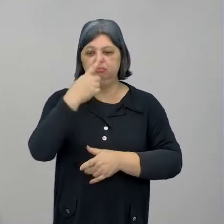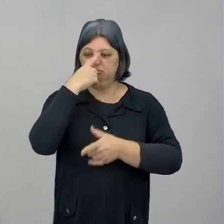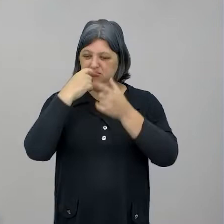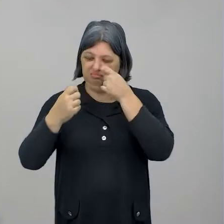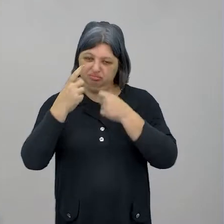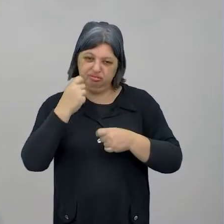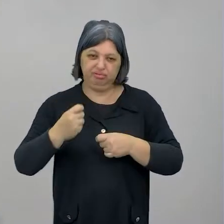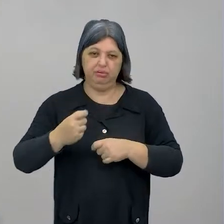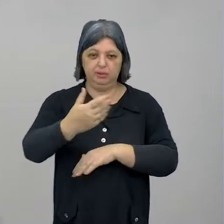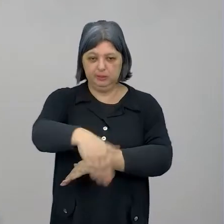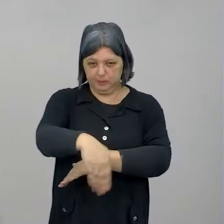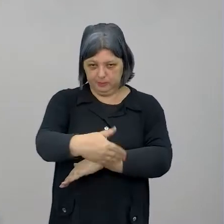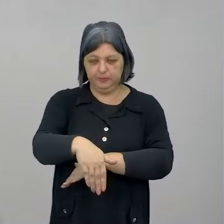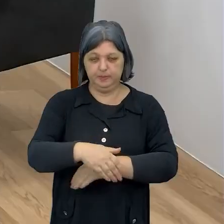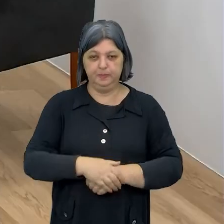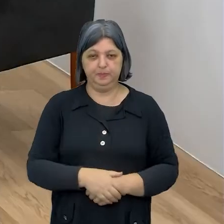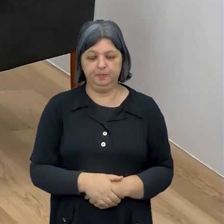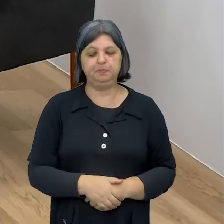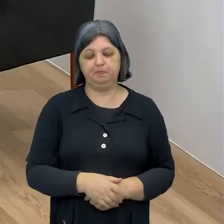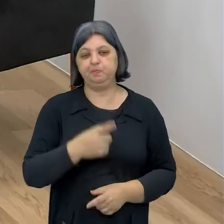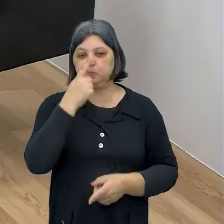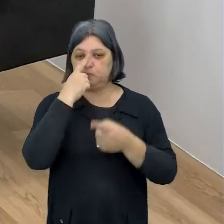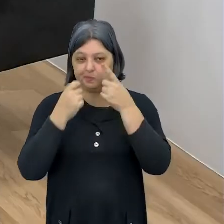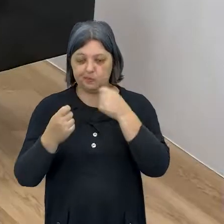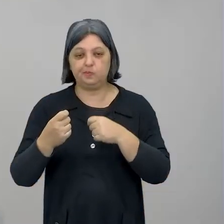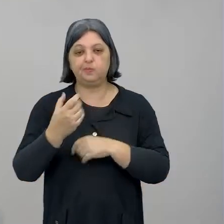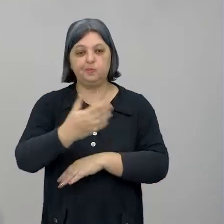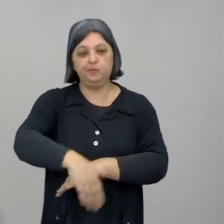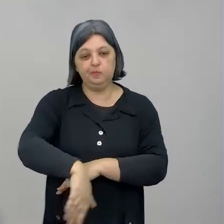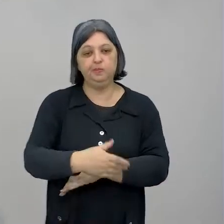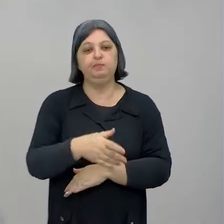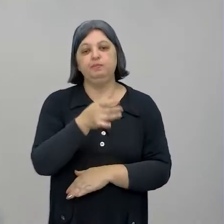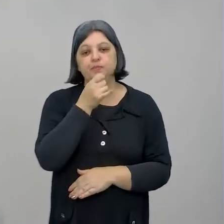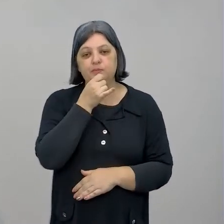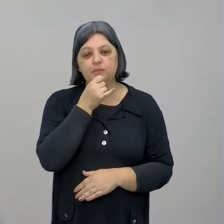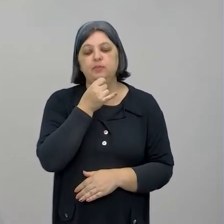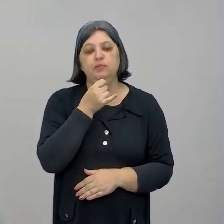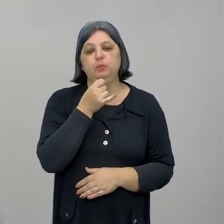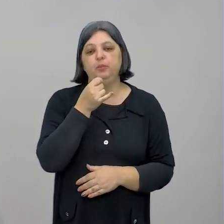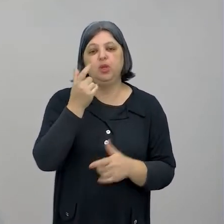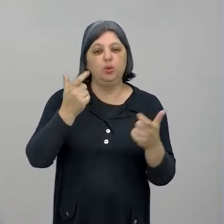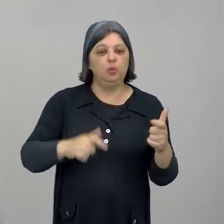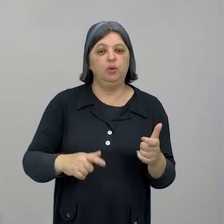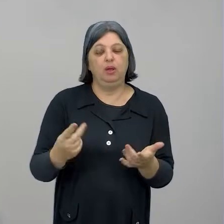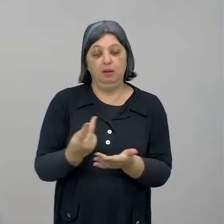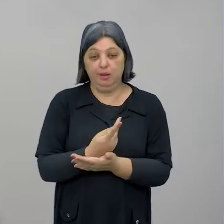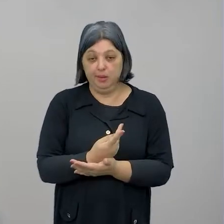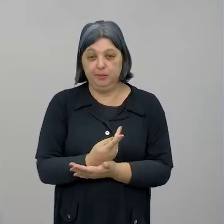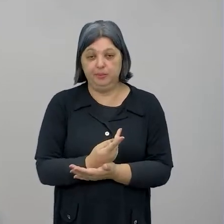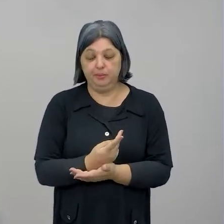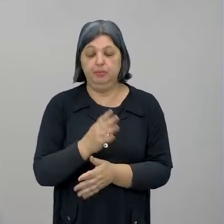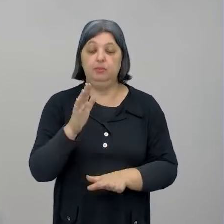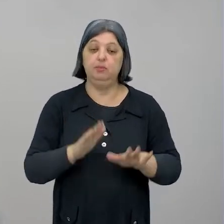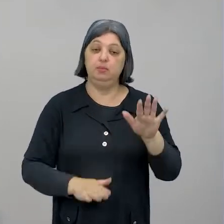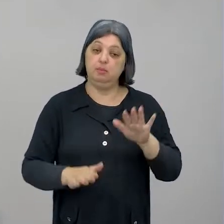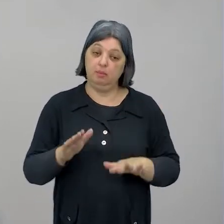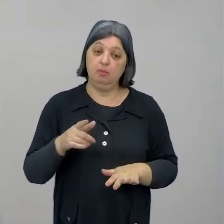por exemplo. Exatamente. Então, descarte regular aí de resíduos. A gente tem também muitas vezes aí,